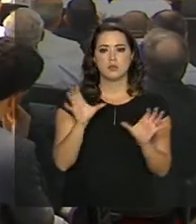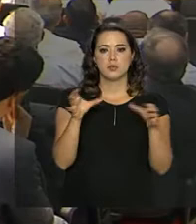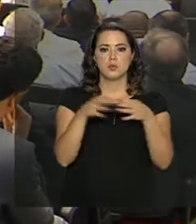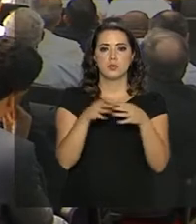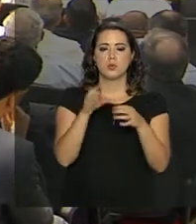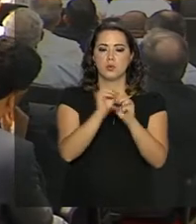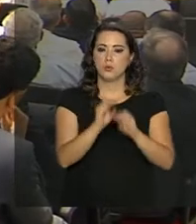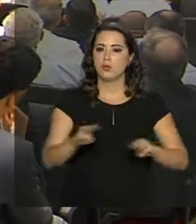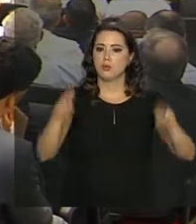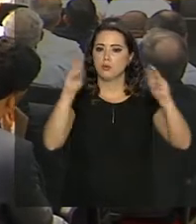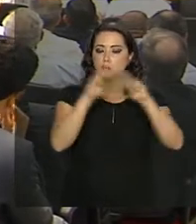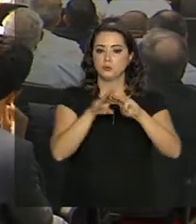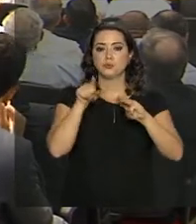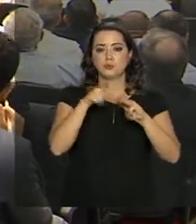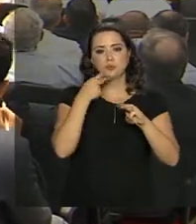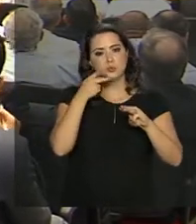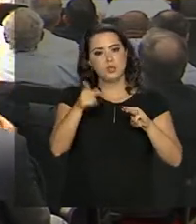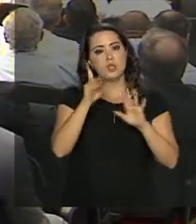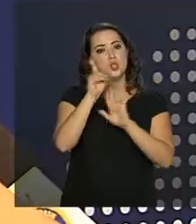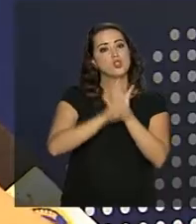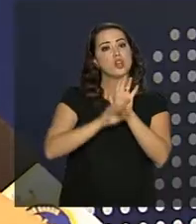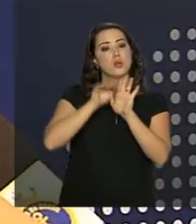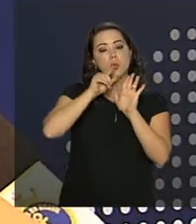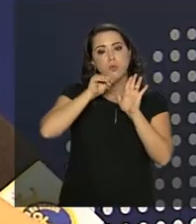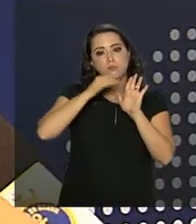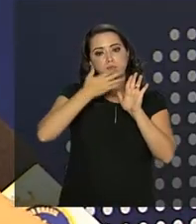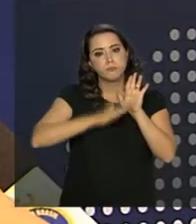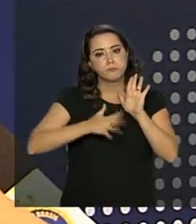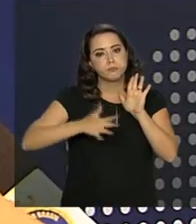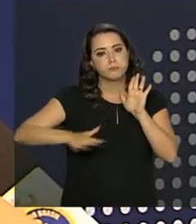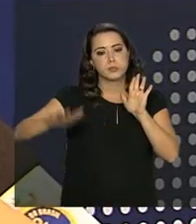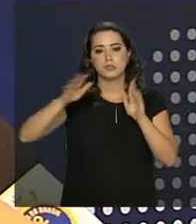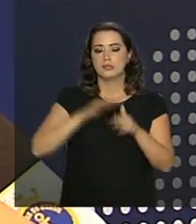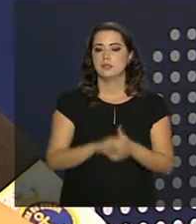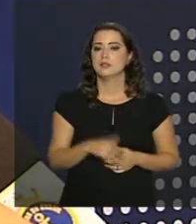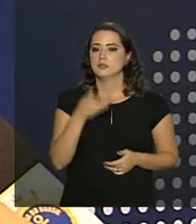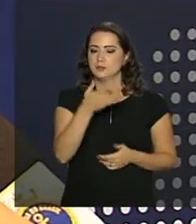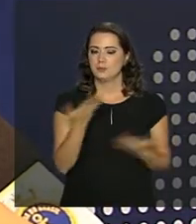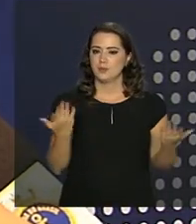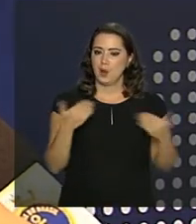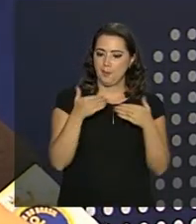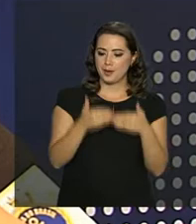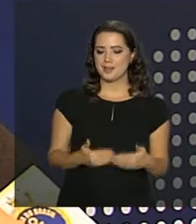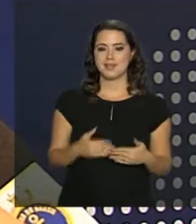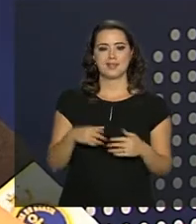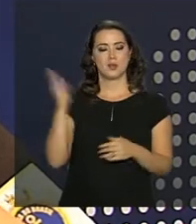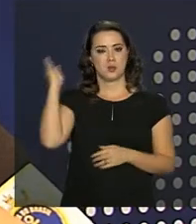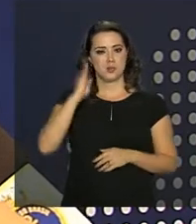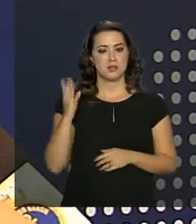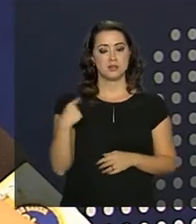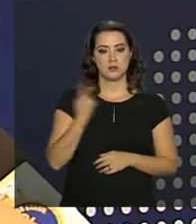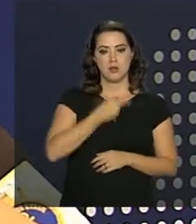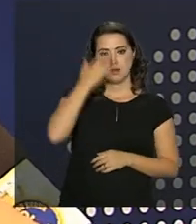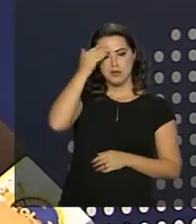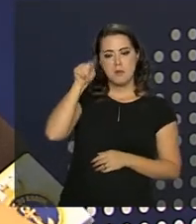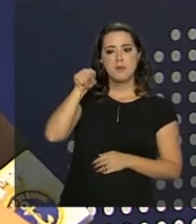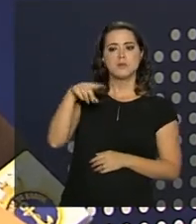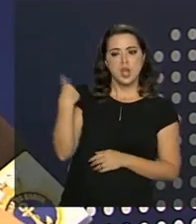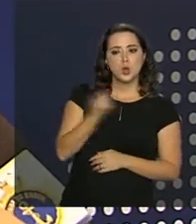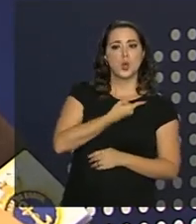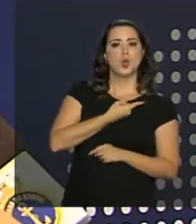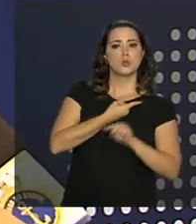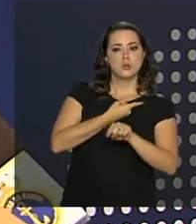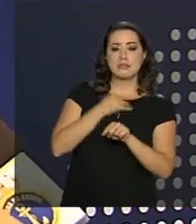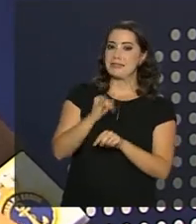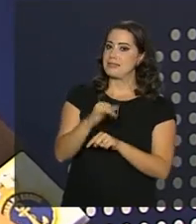das Nações Unidas sobre Direito do Mar. Consolidando a presença brasileira, porque nós sabemos, é aquilo é nosso se lá nós